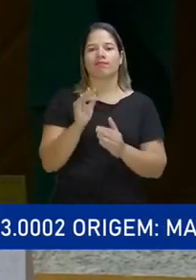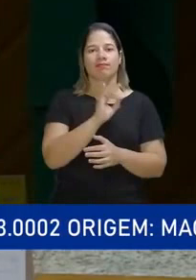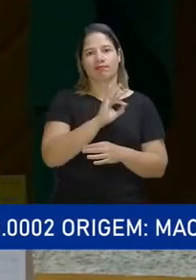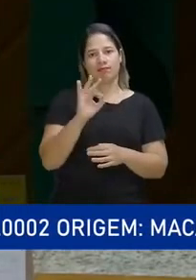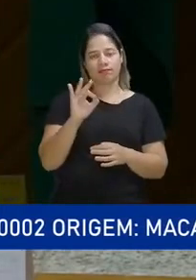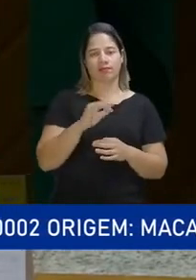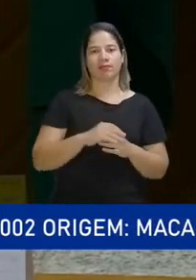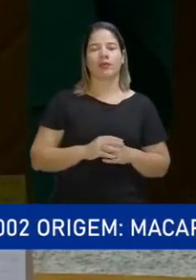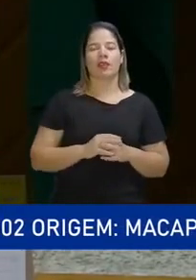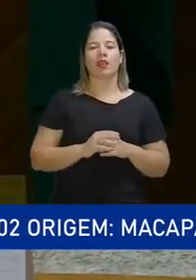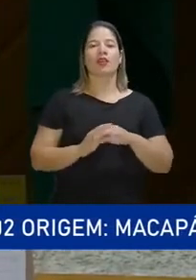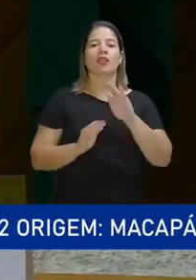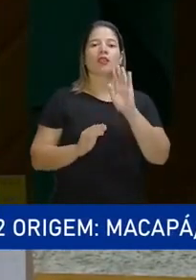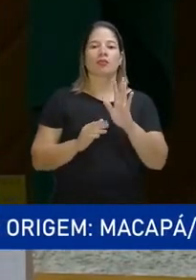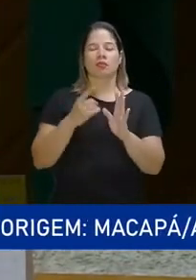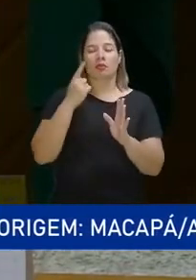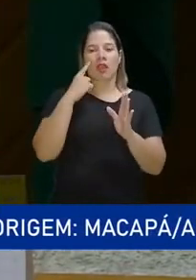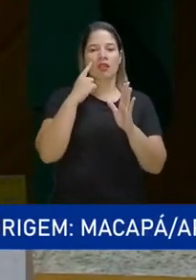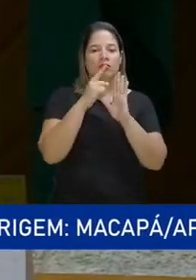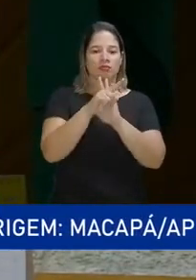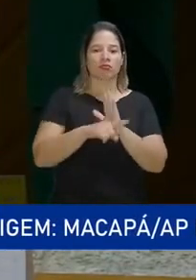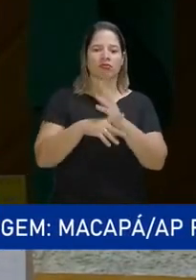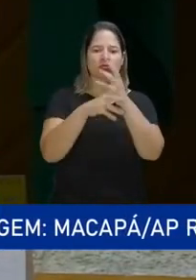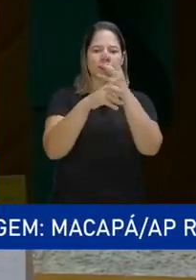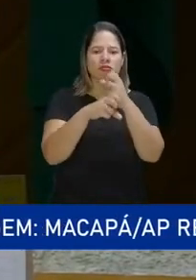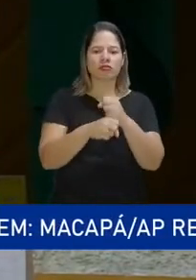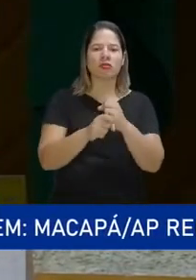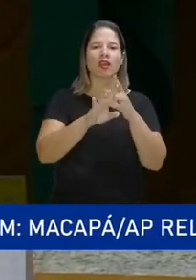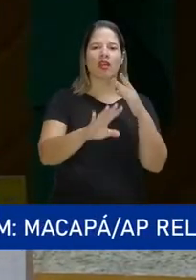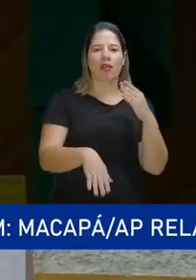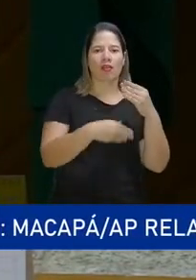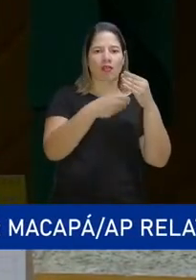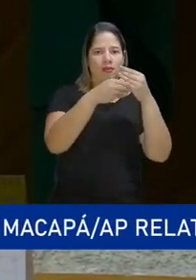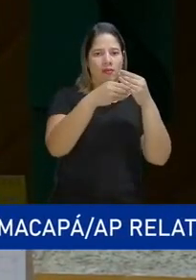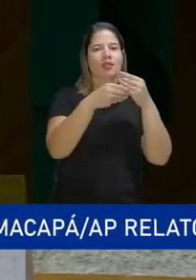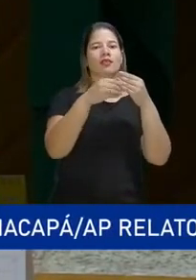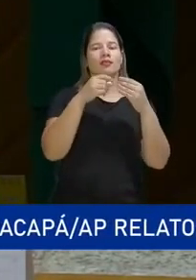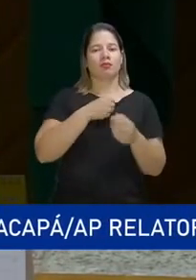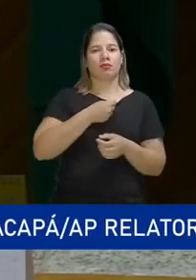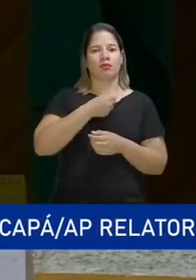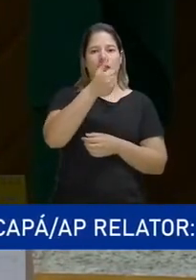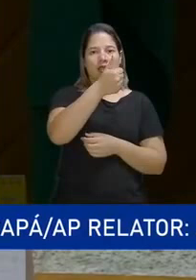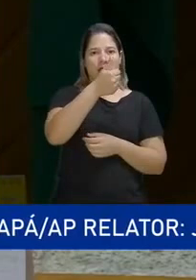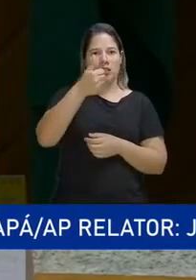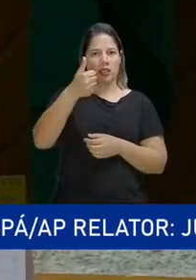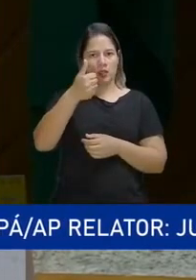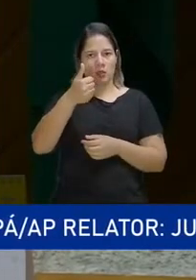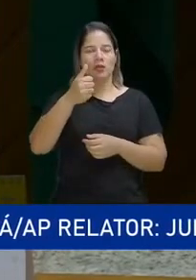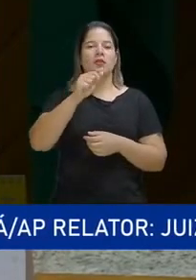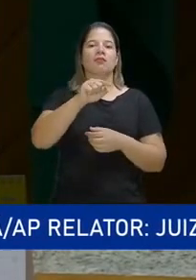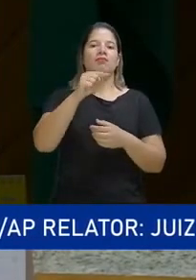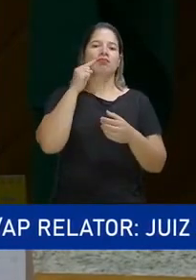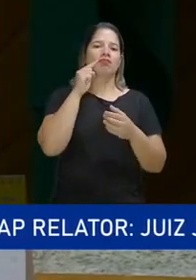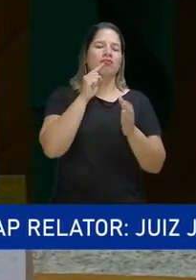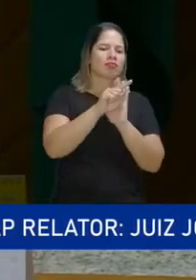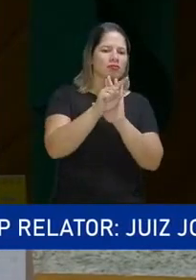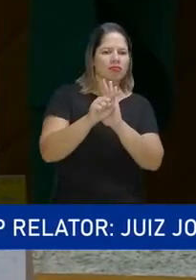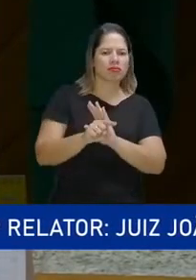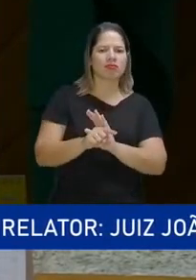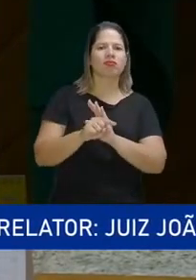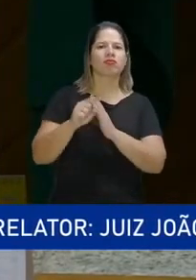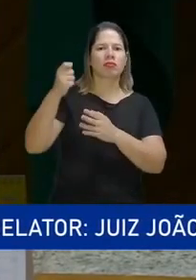Entretanto, não se verifica na superveniência da emenda constitucional 111 nenhuma circunstância que afaste